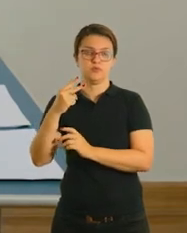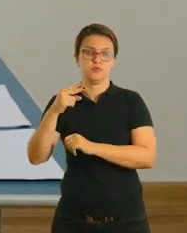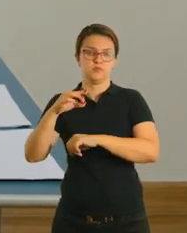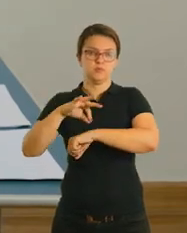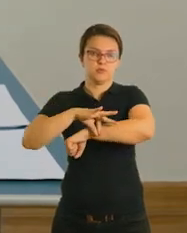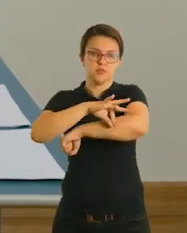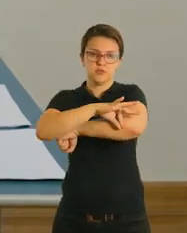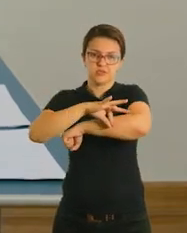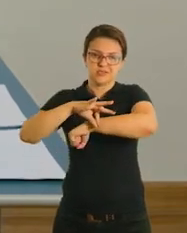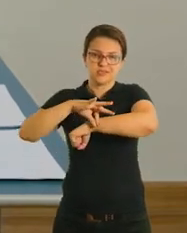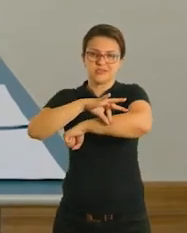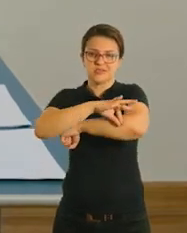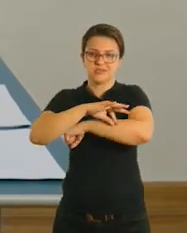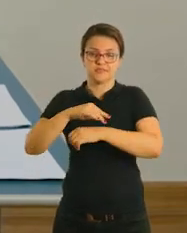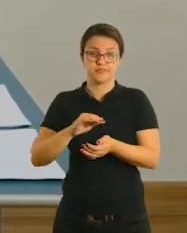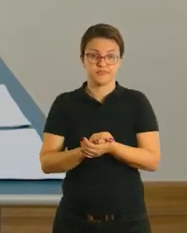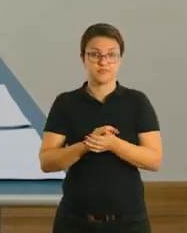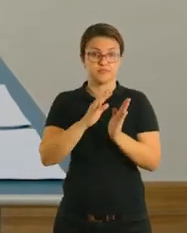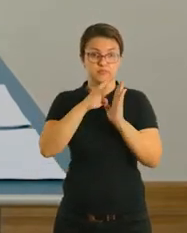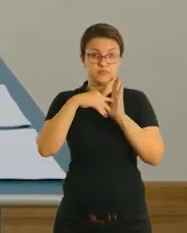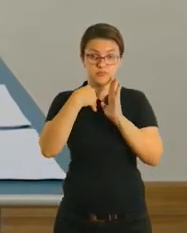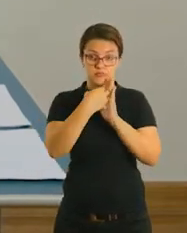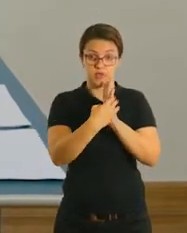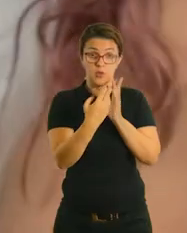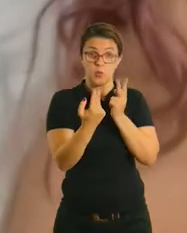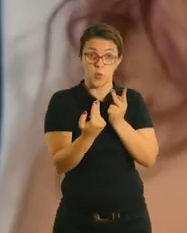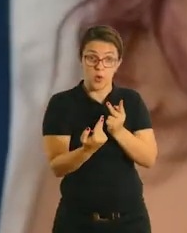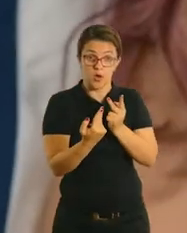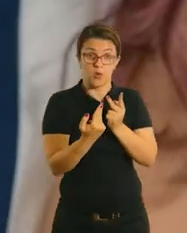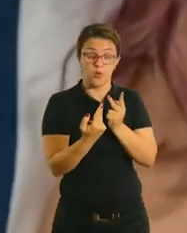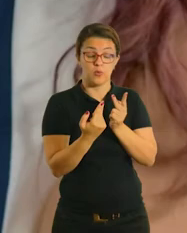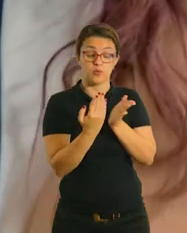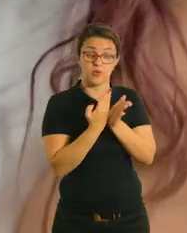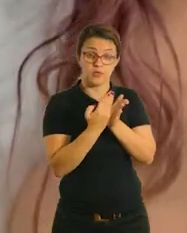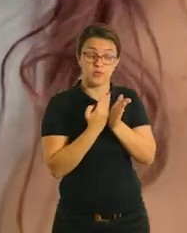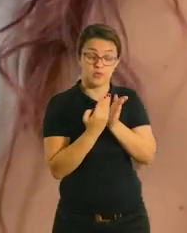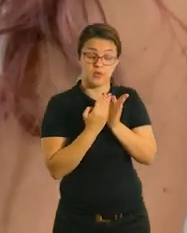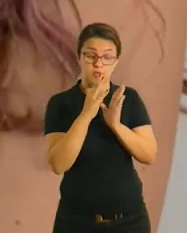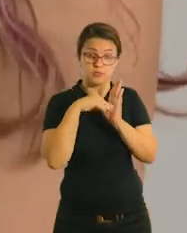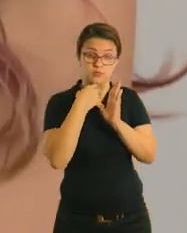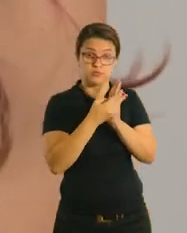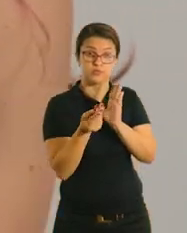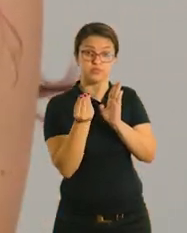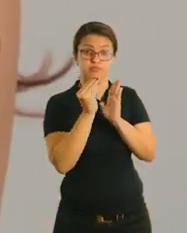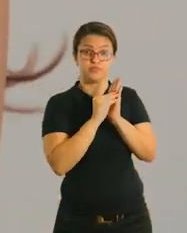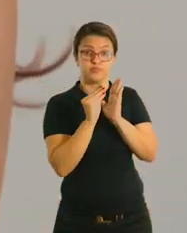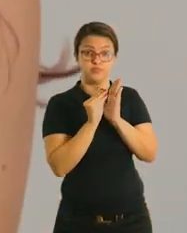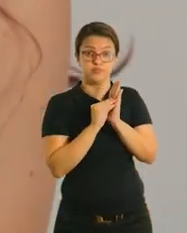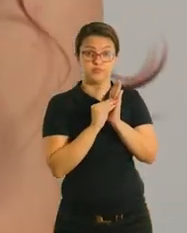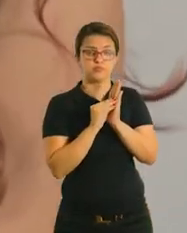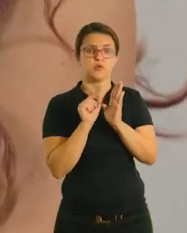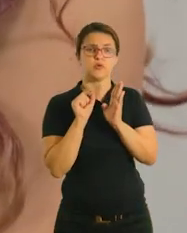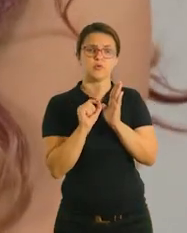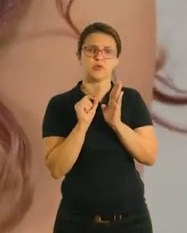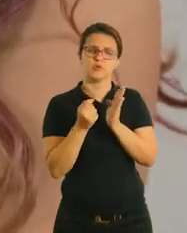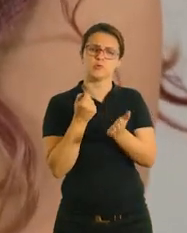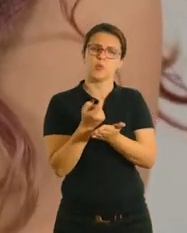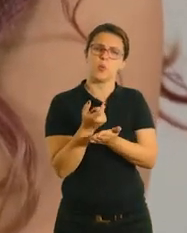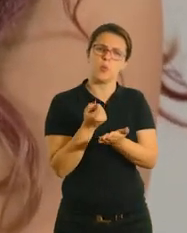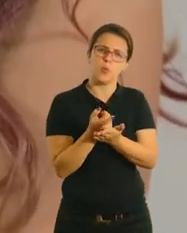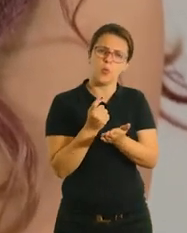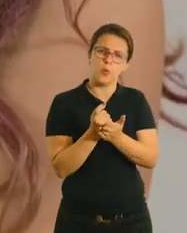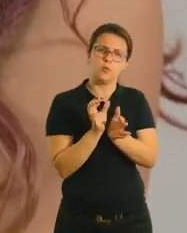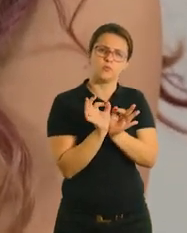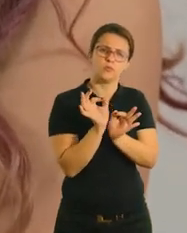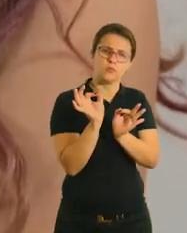Vocês vão criar no caderno um quadro semelhante a este aqui e vão anotar nesse quadro o que que